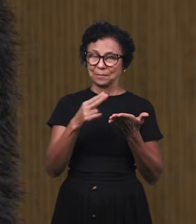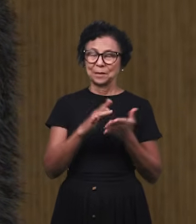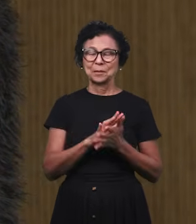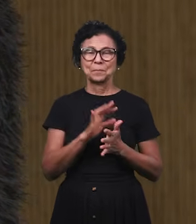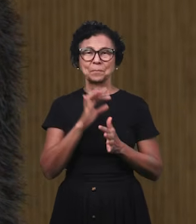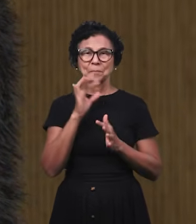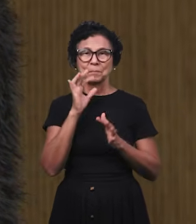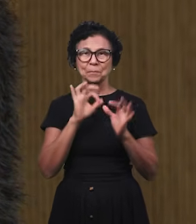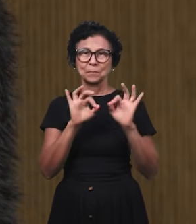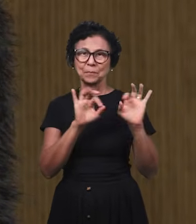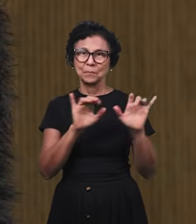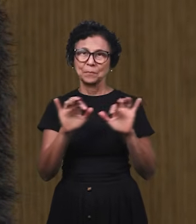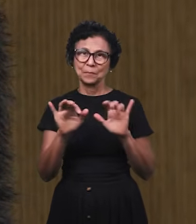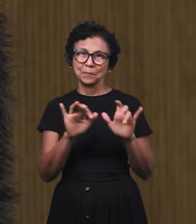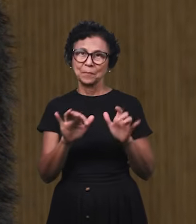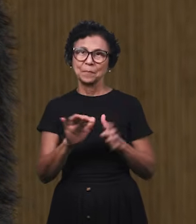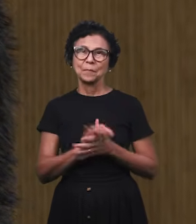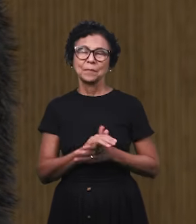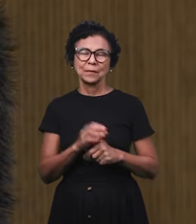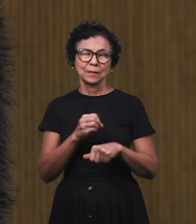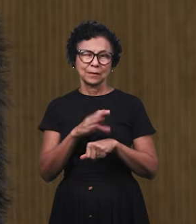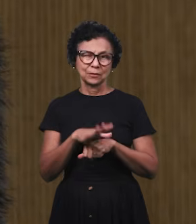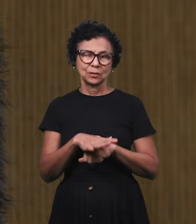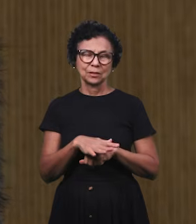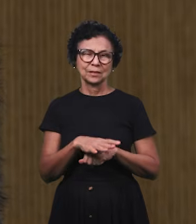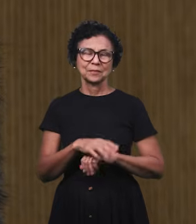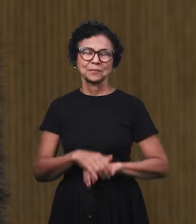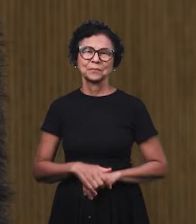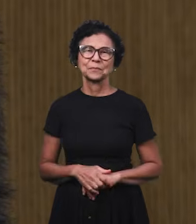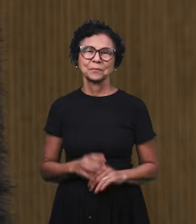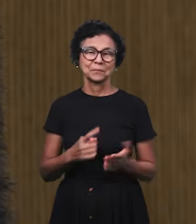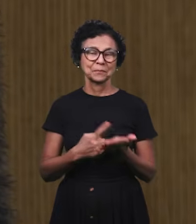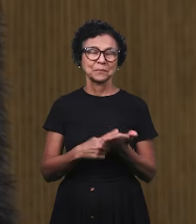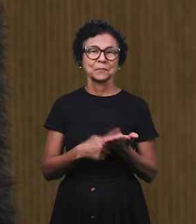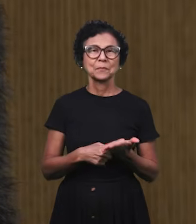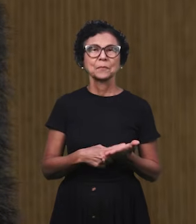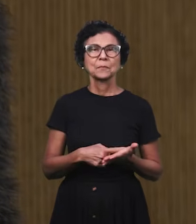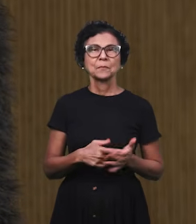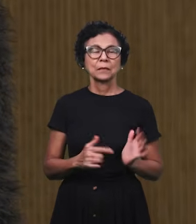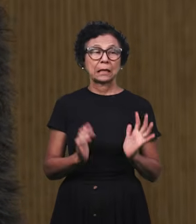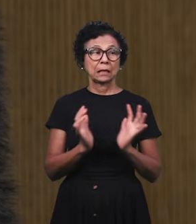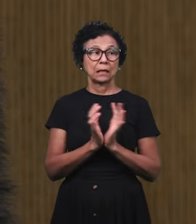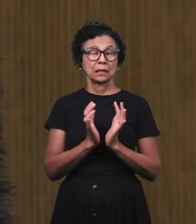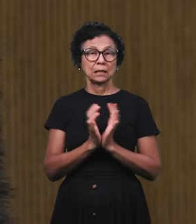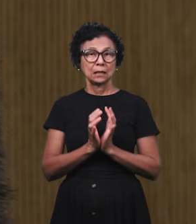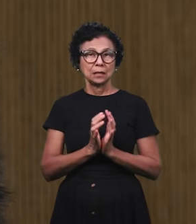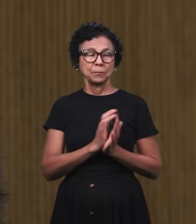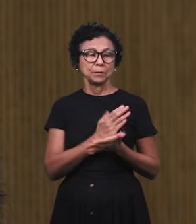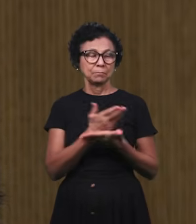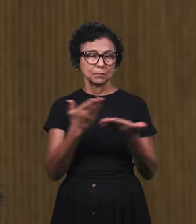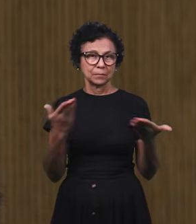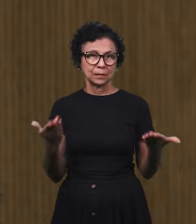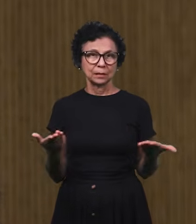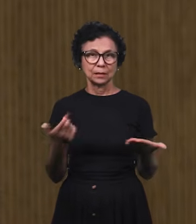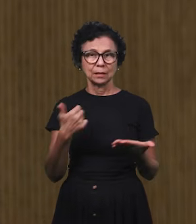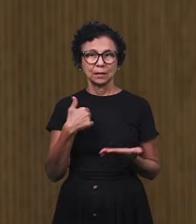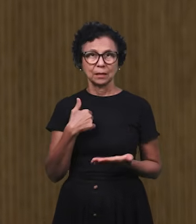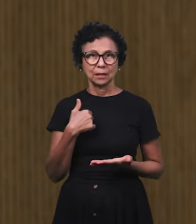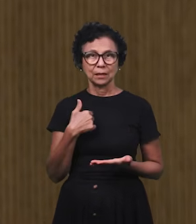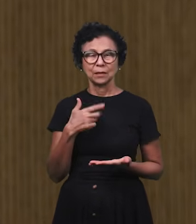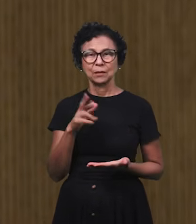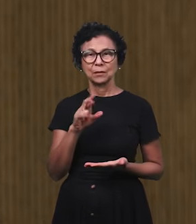nome, falar, fulana deu essa dica, tá bom? Combinado? A equipe de produção está aqui à disposição de vocês, eu,